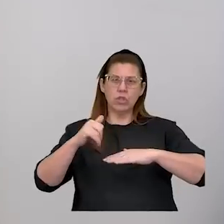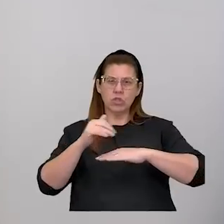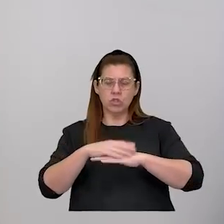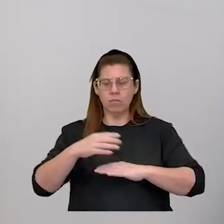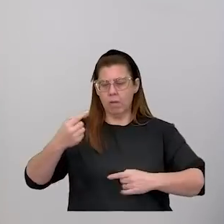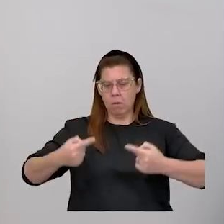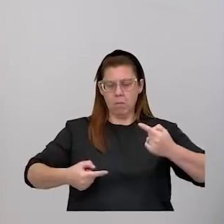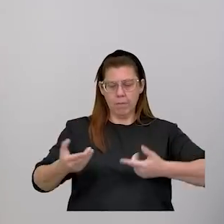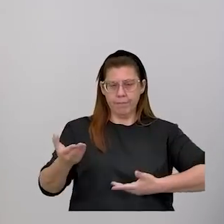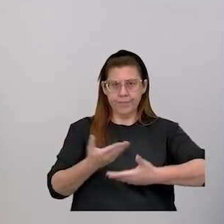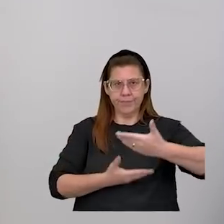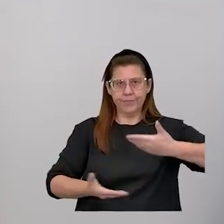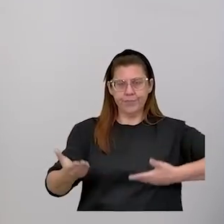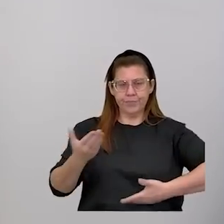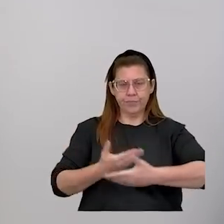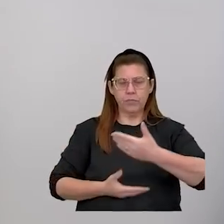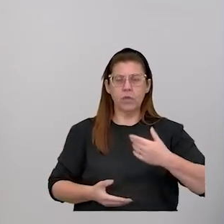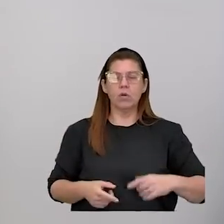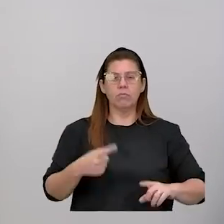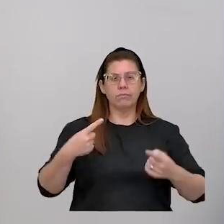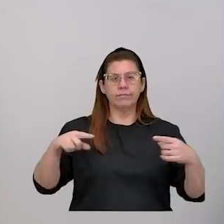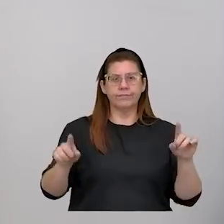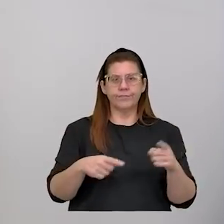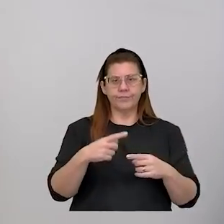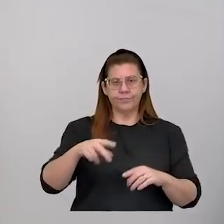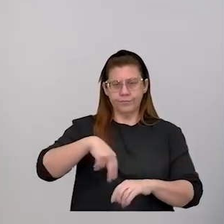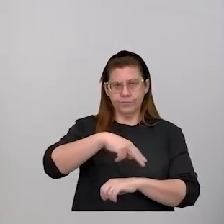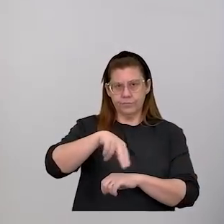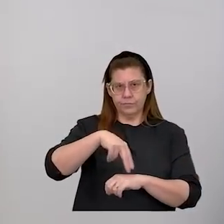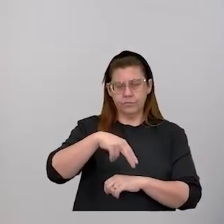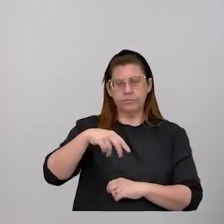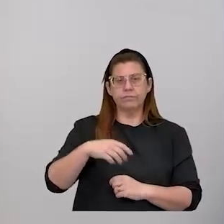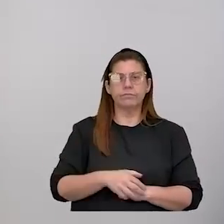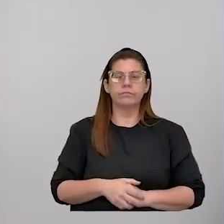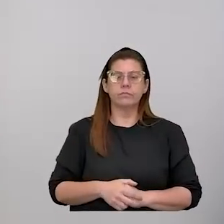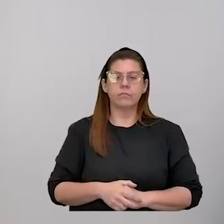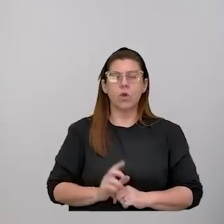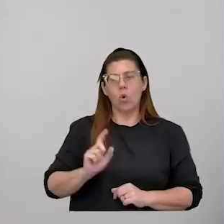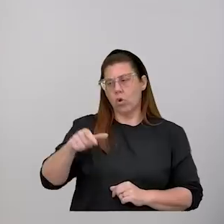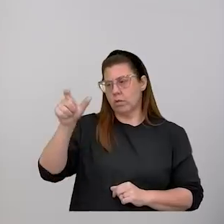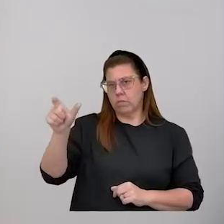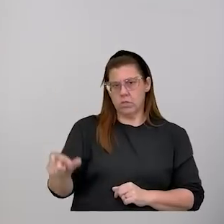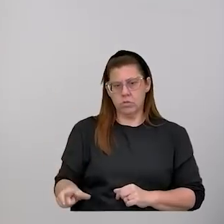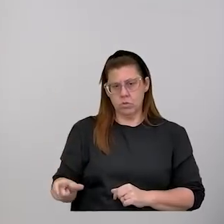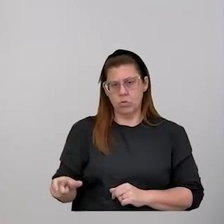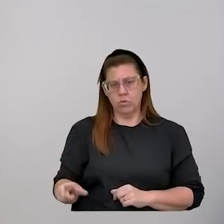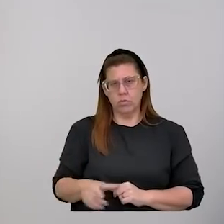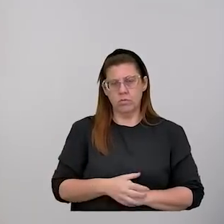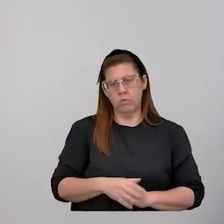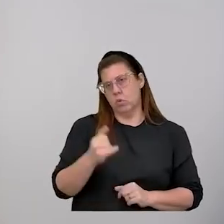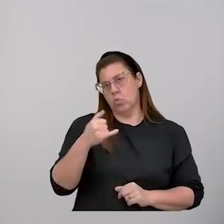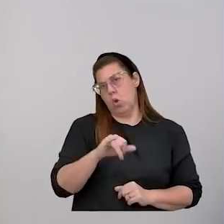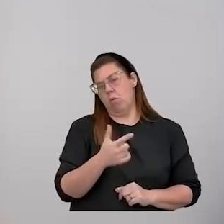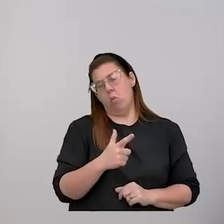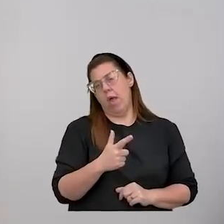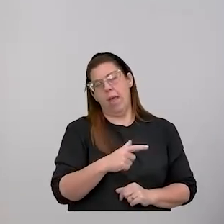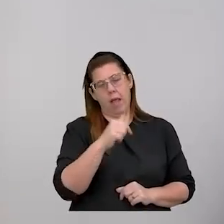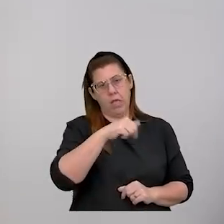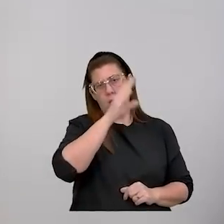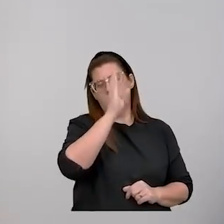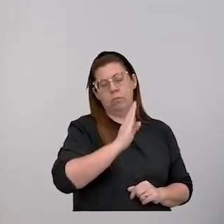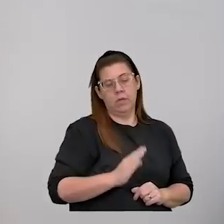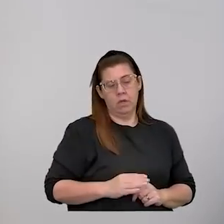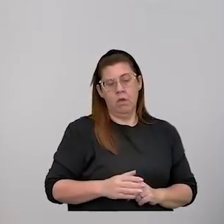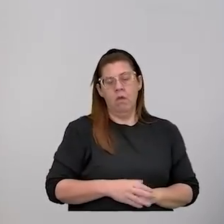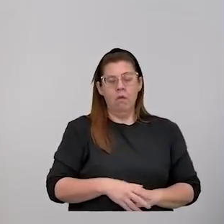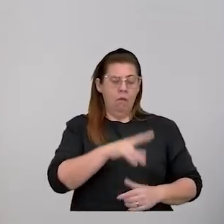um diálogo ali com o hino nacional. Claro que se uma outra pessoa, claro que não seja brasileiro,